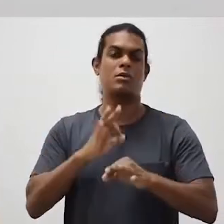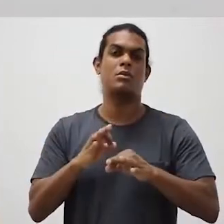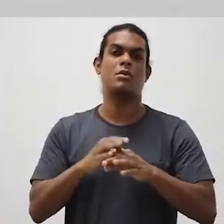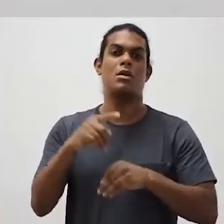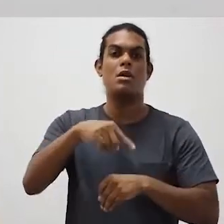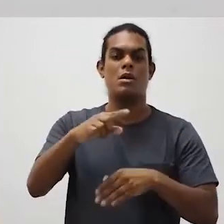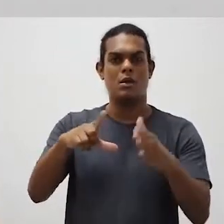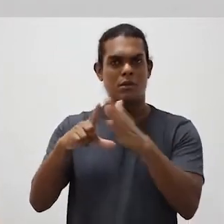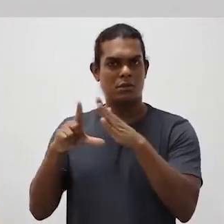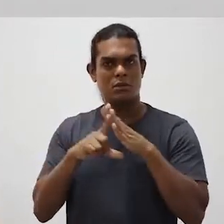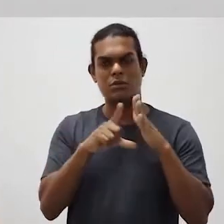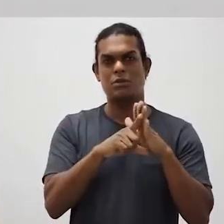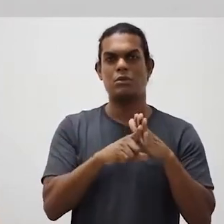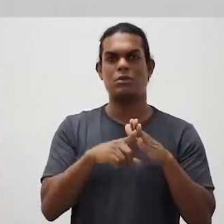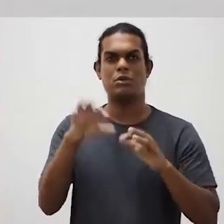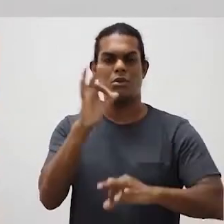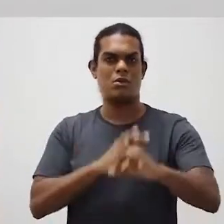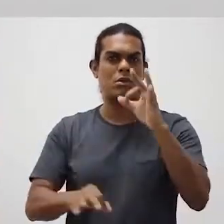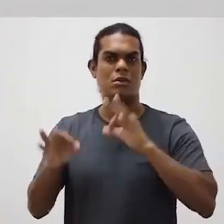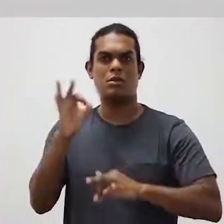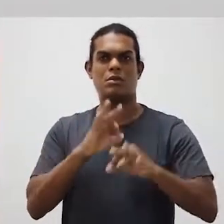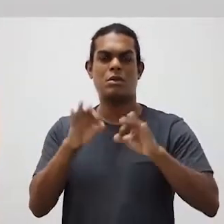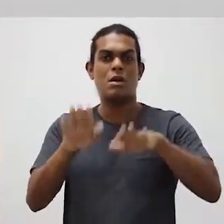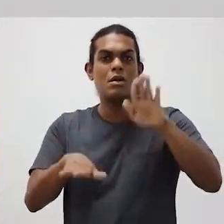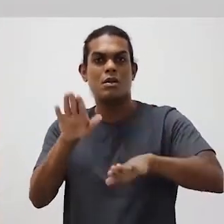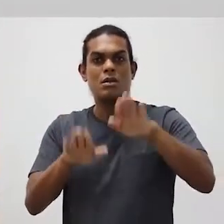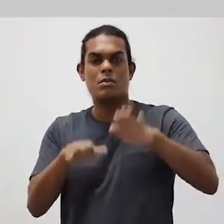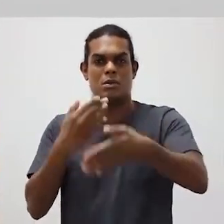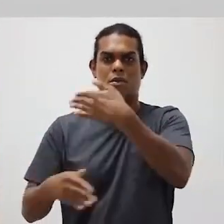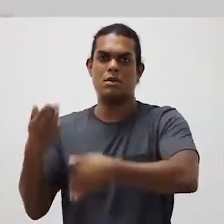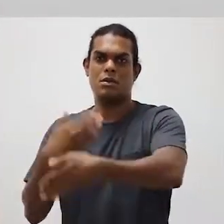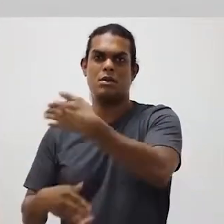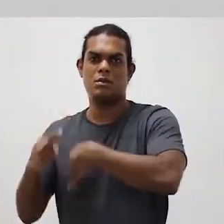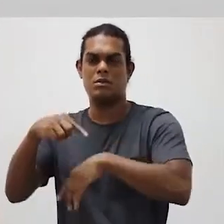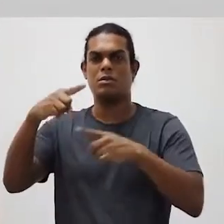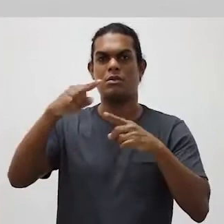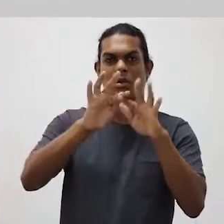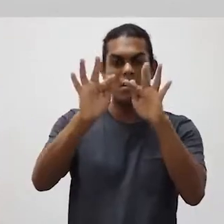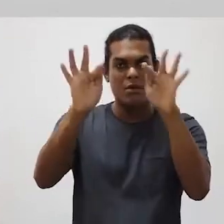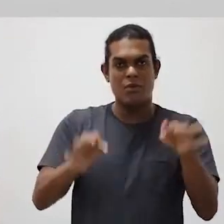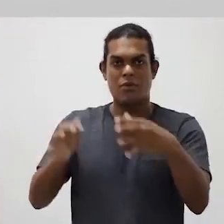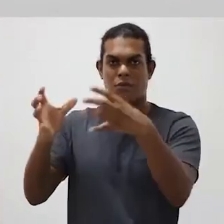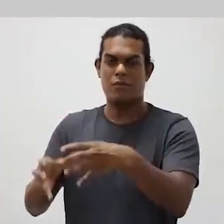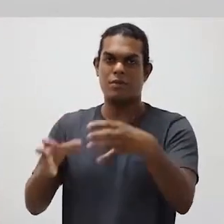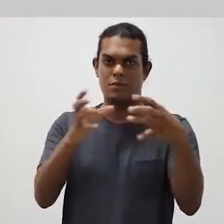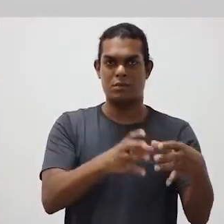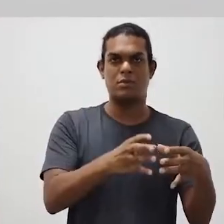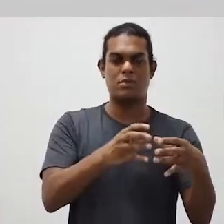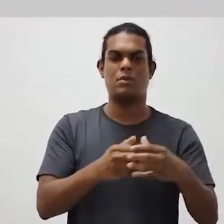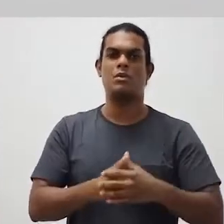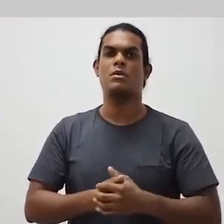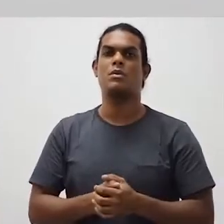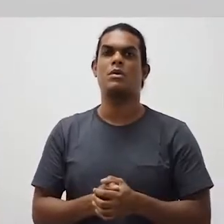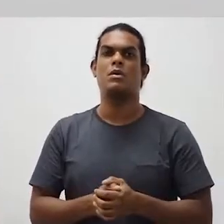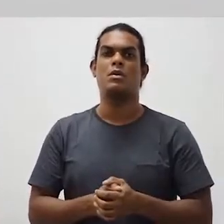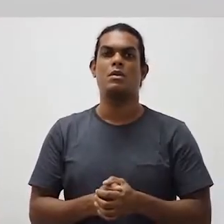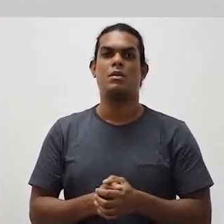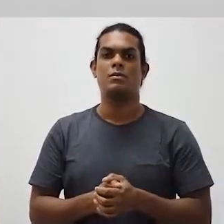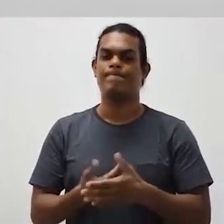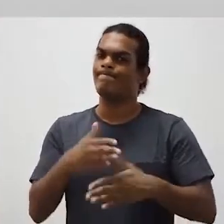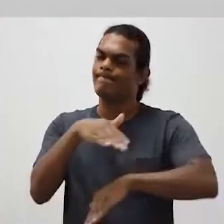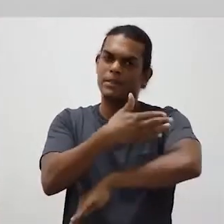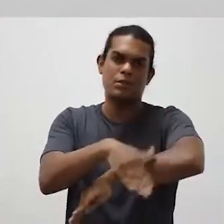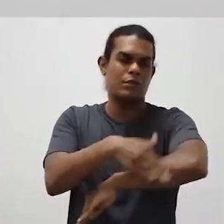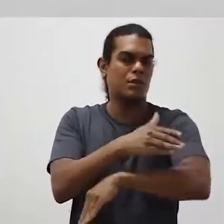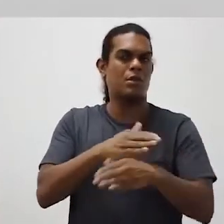e essa logística bem trabalhada depende muito da interação entre esses modais, da infraestrutura de transporte, seja ele